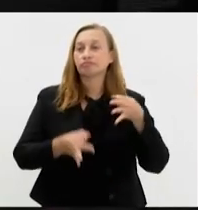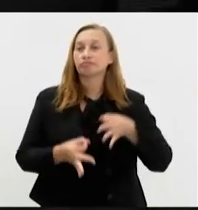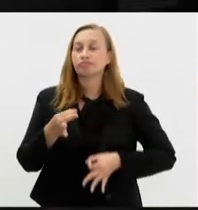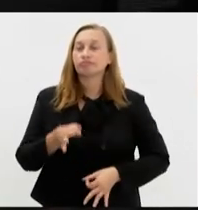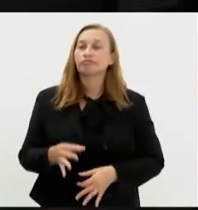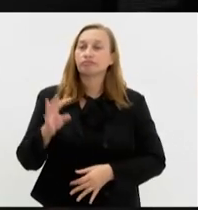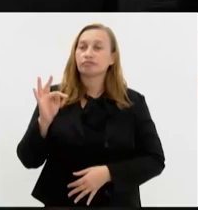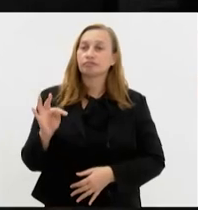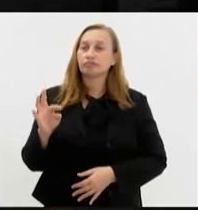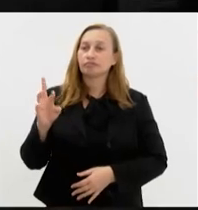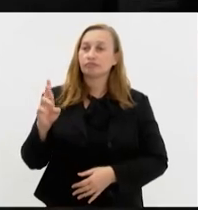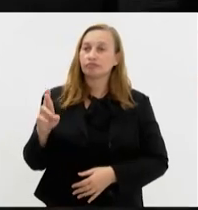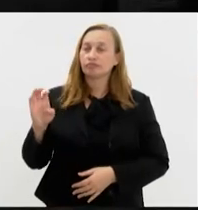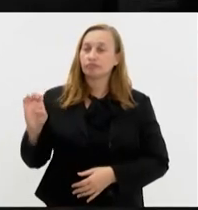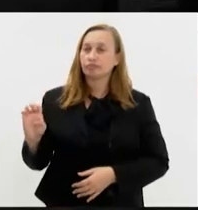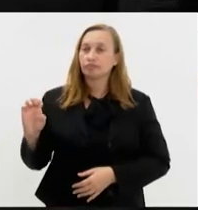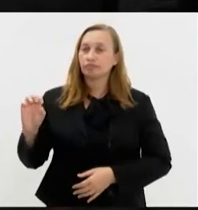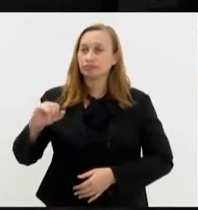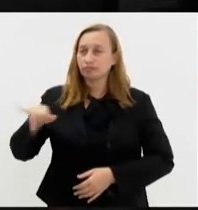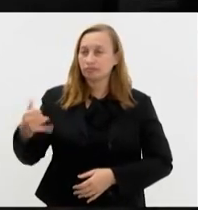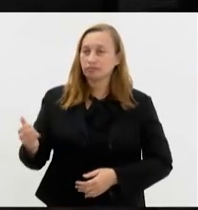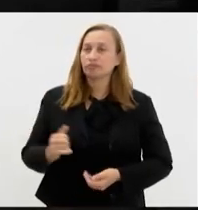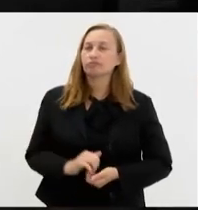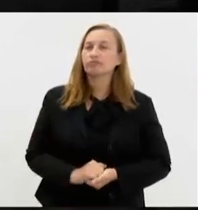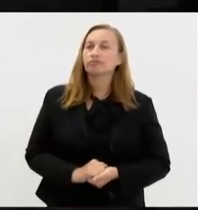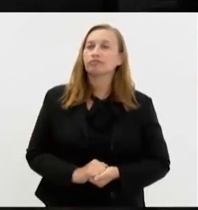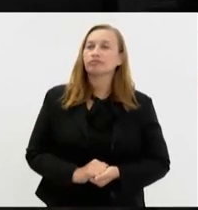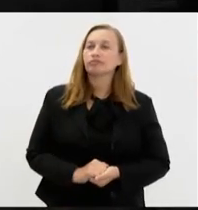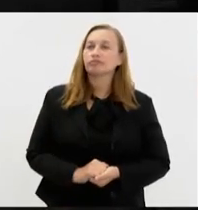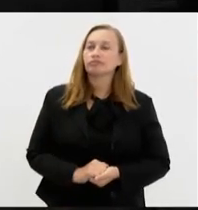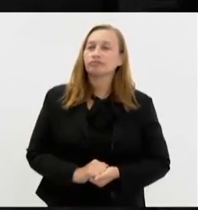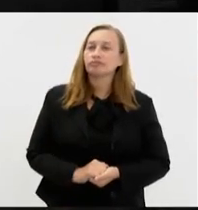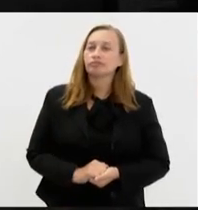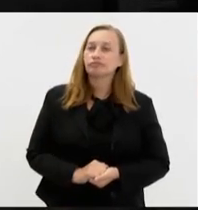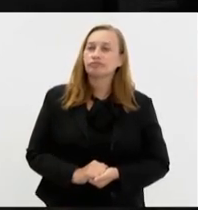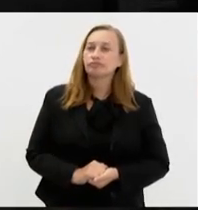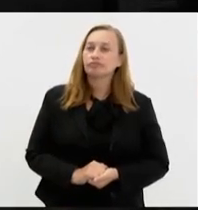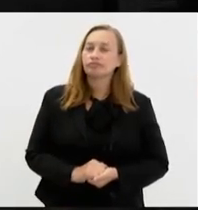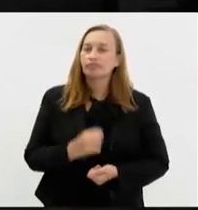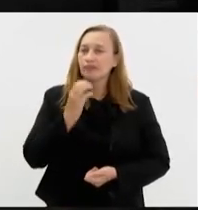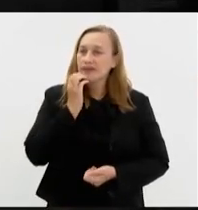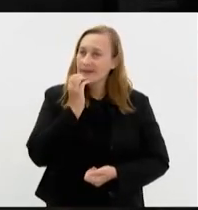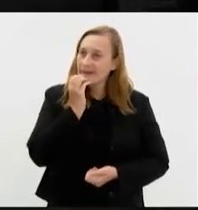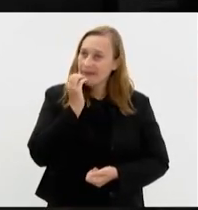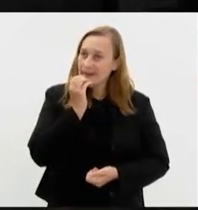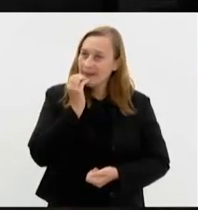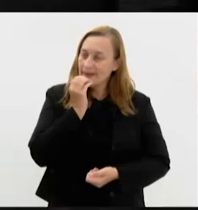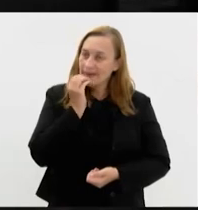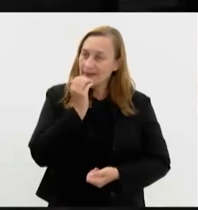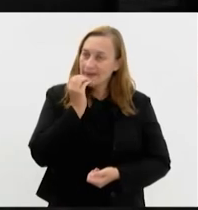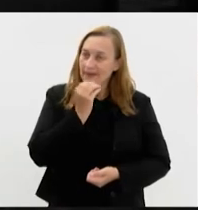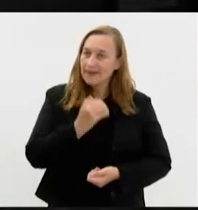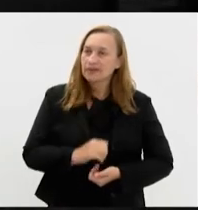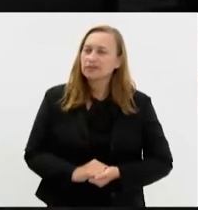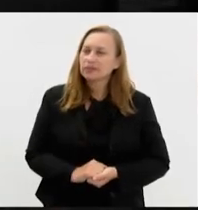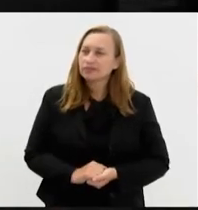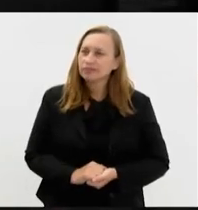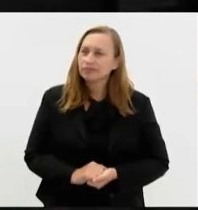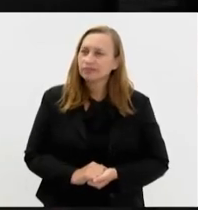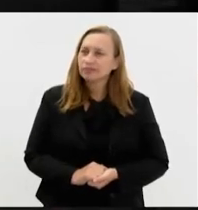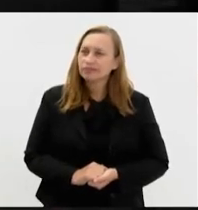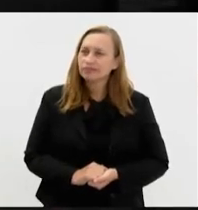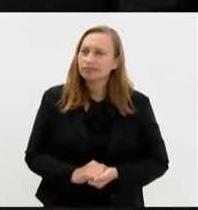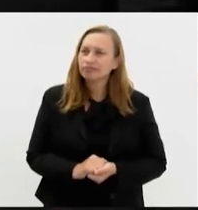TRJ onde A trucagem onde efeitos visuais